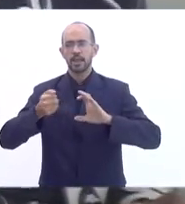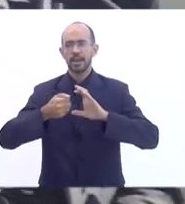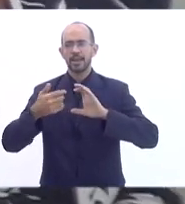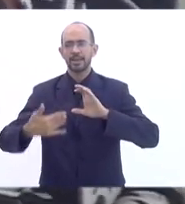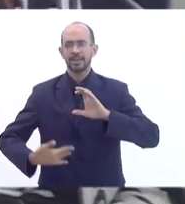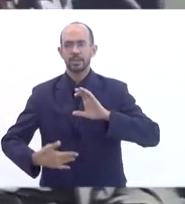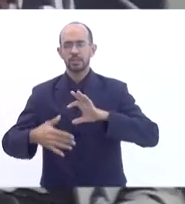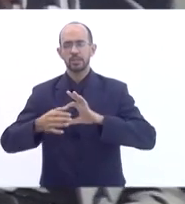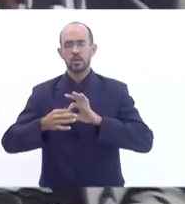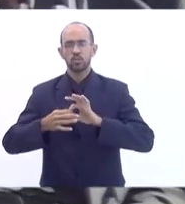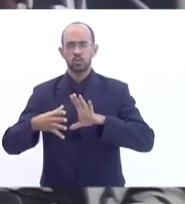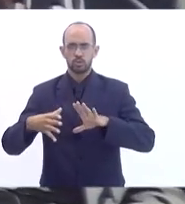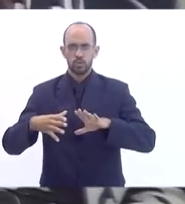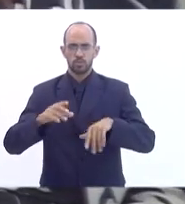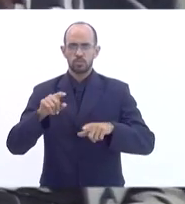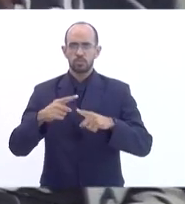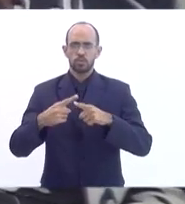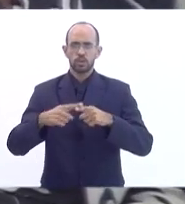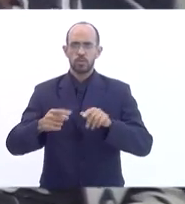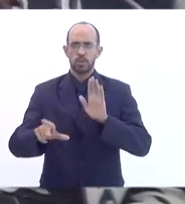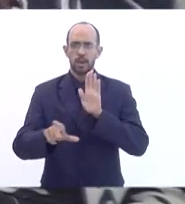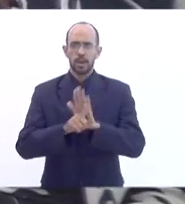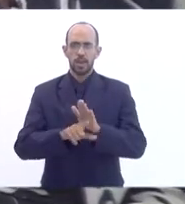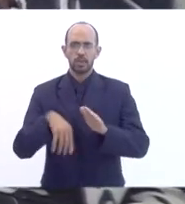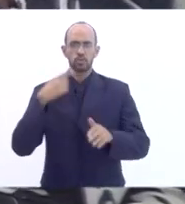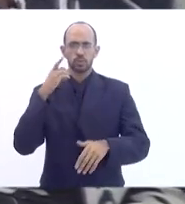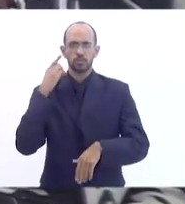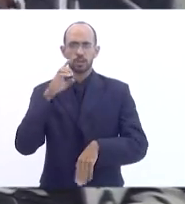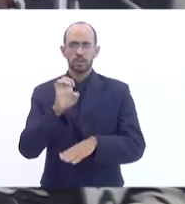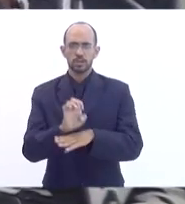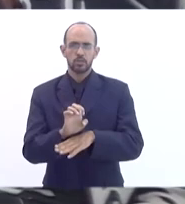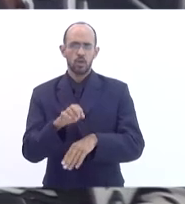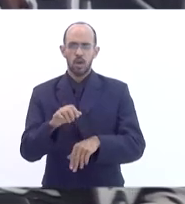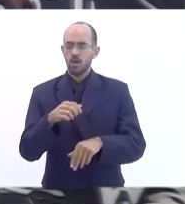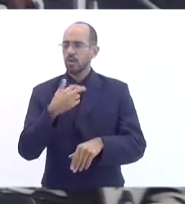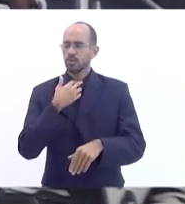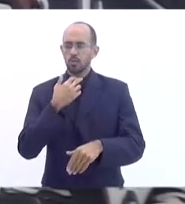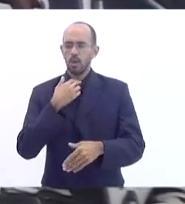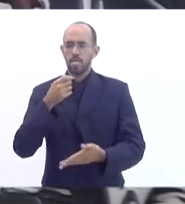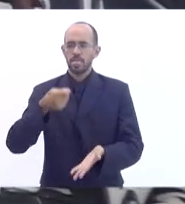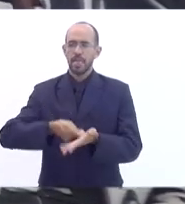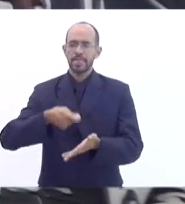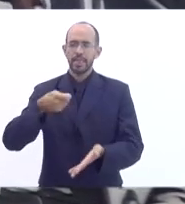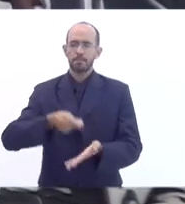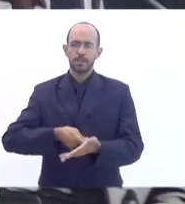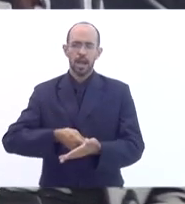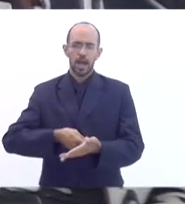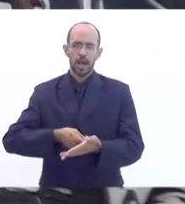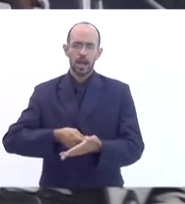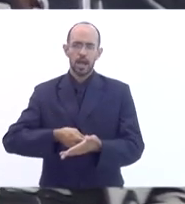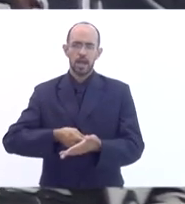do que uma lei estadual feita por um deputado estadual ela não tem o poder de determinar que o chefe do Poder Executivo